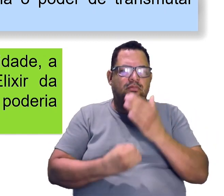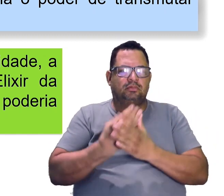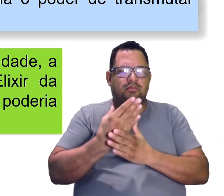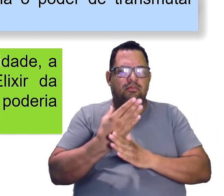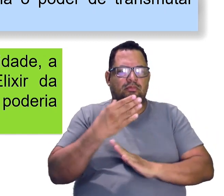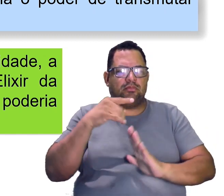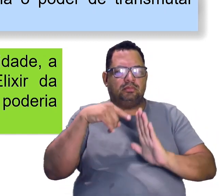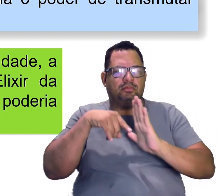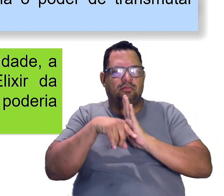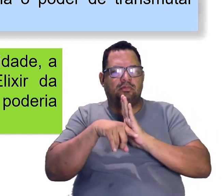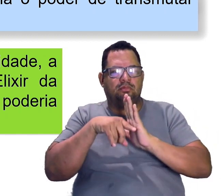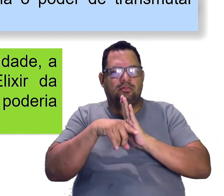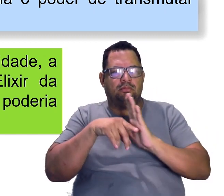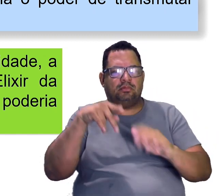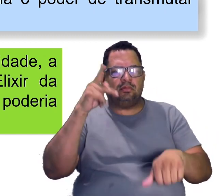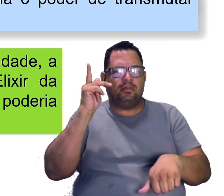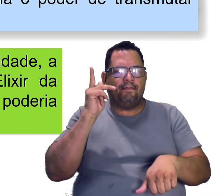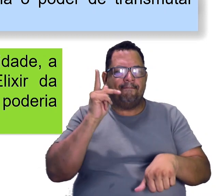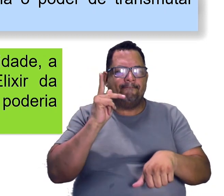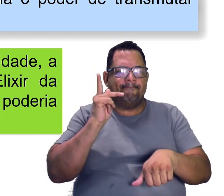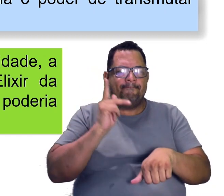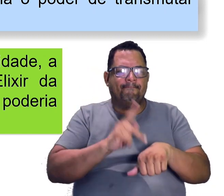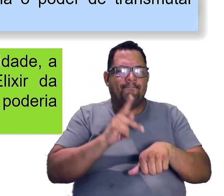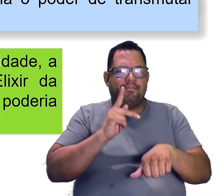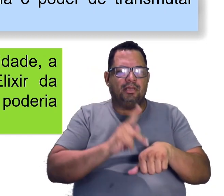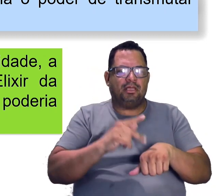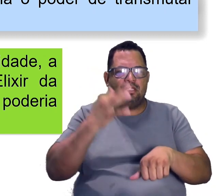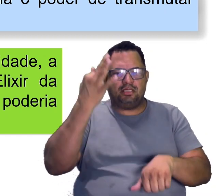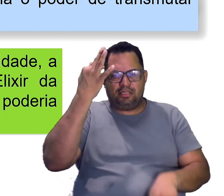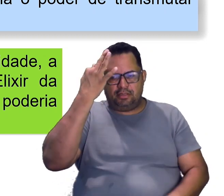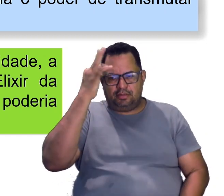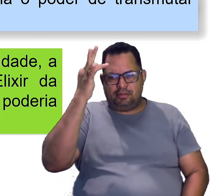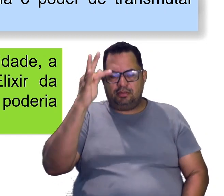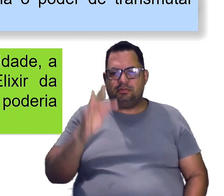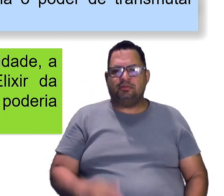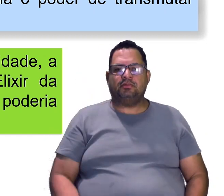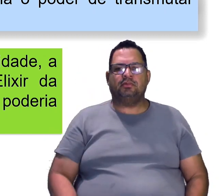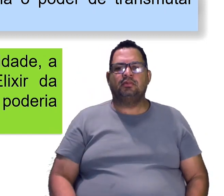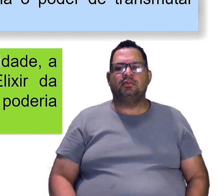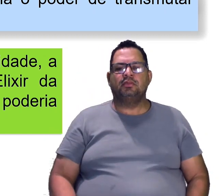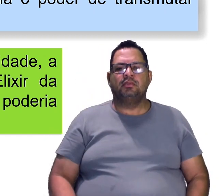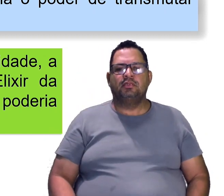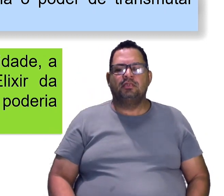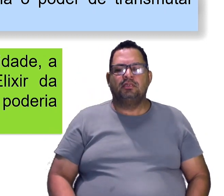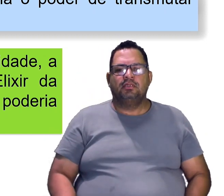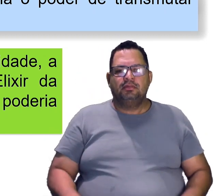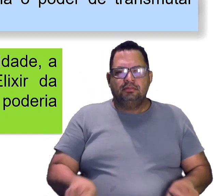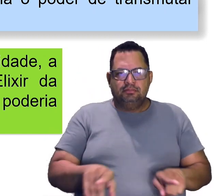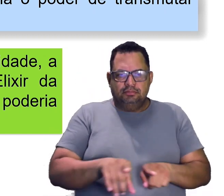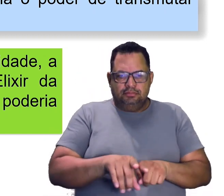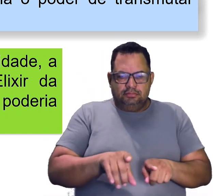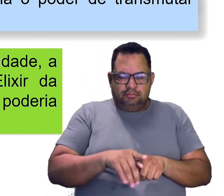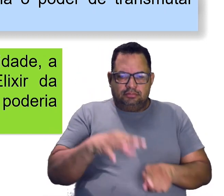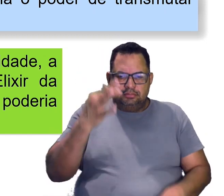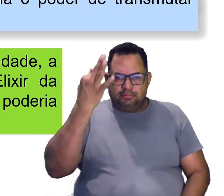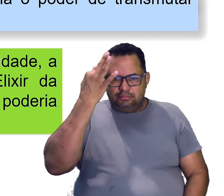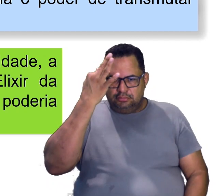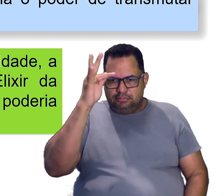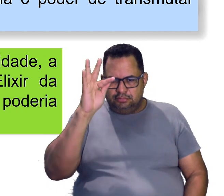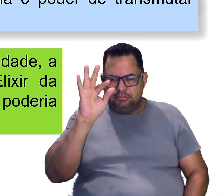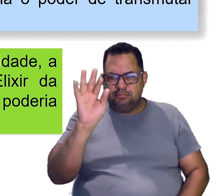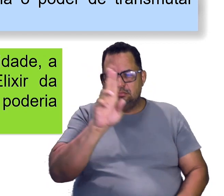descoberta da pedra filosofal. Vocês viram que até na filosofia